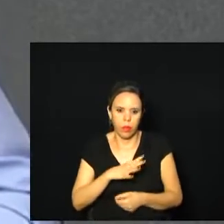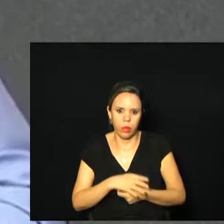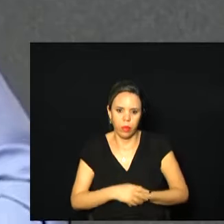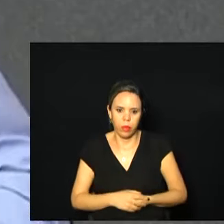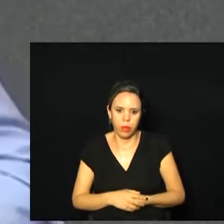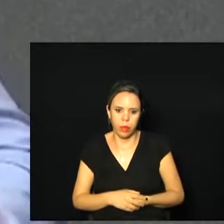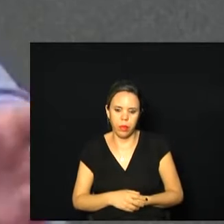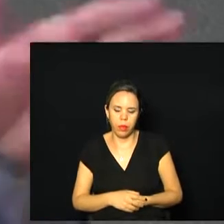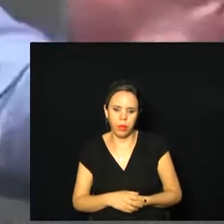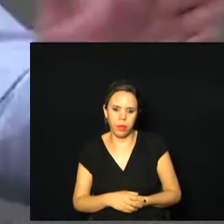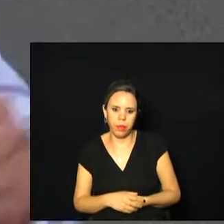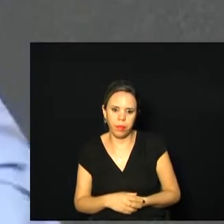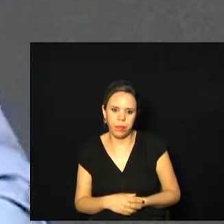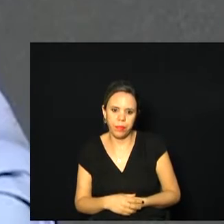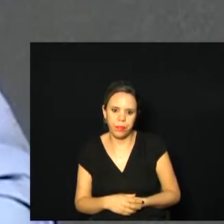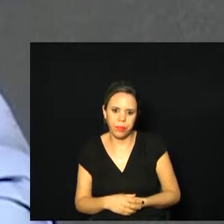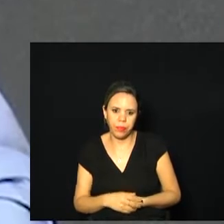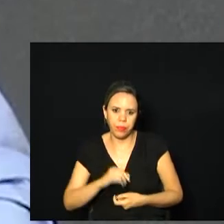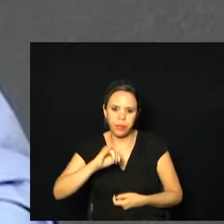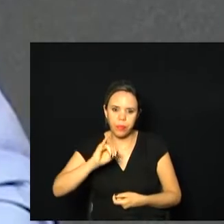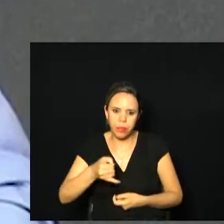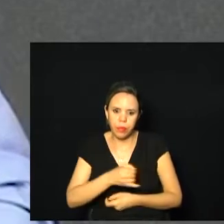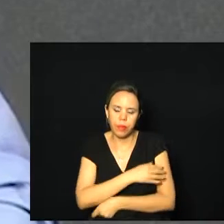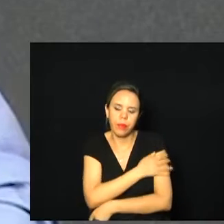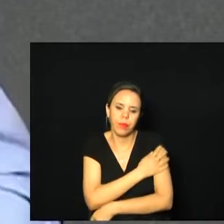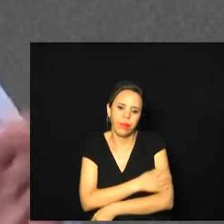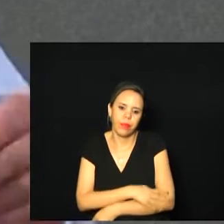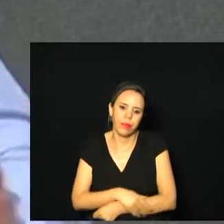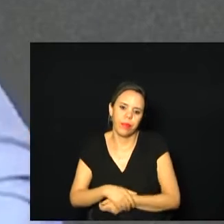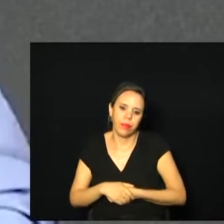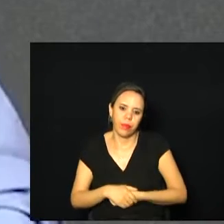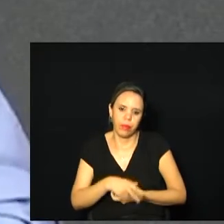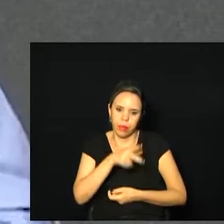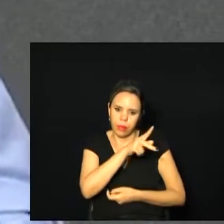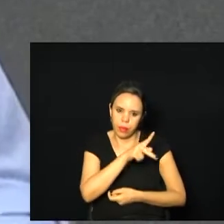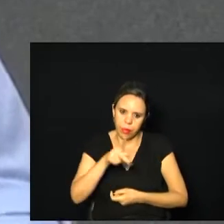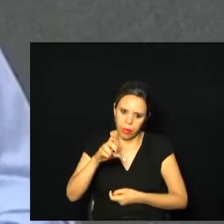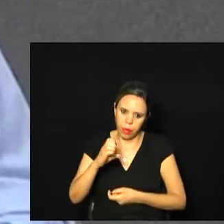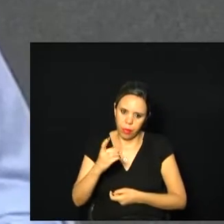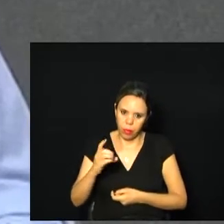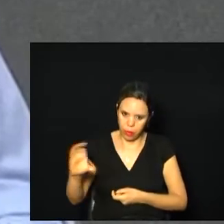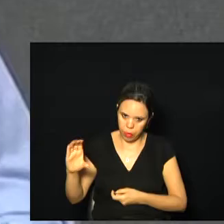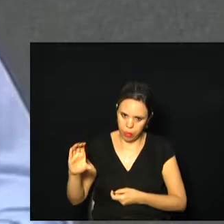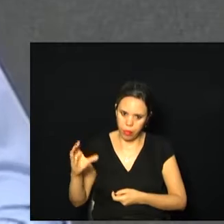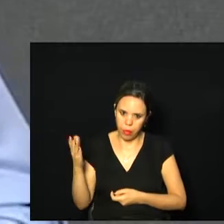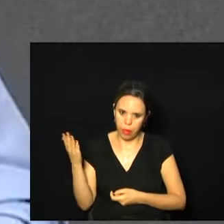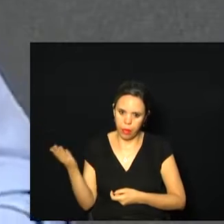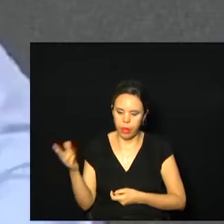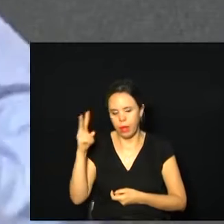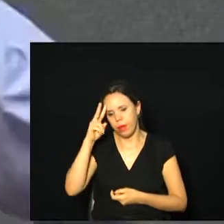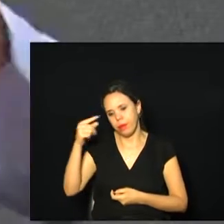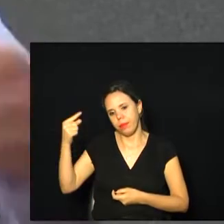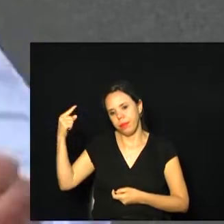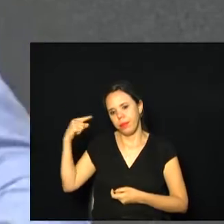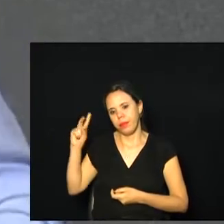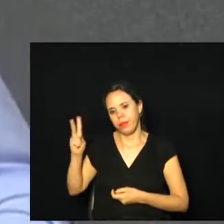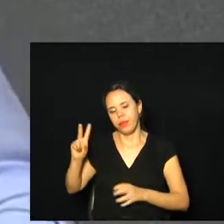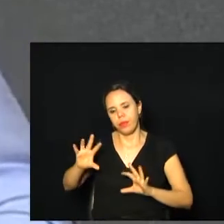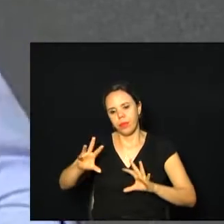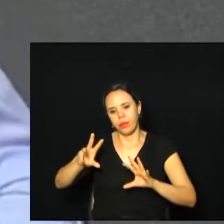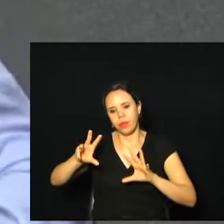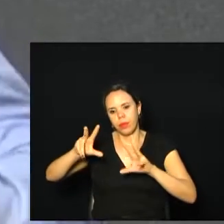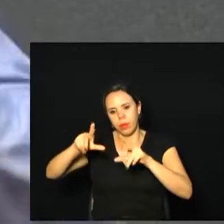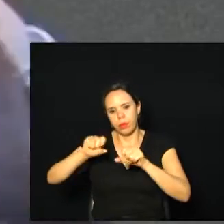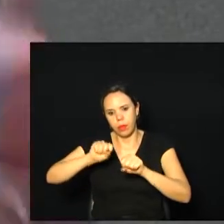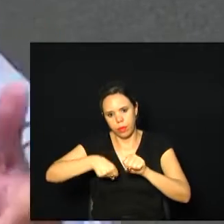cidade. Aproveitar também ao presidente da INDEC, que eu me lembro que todas as motos que